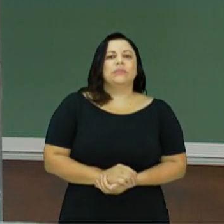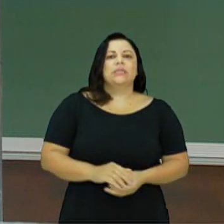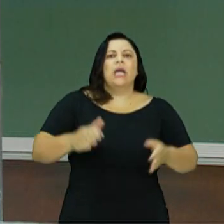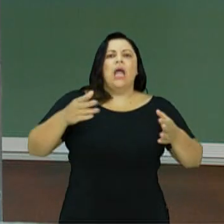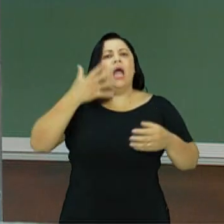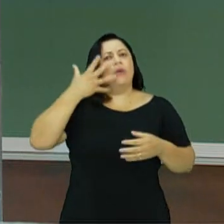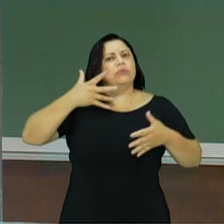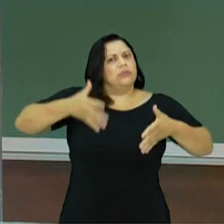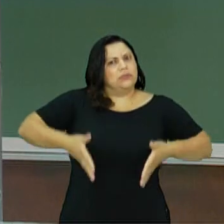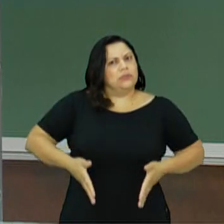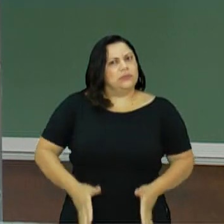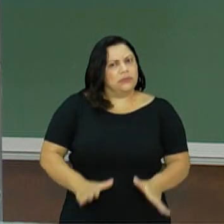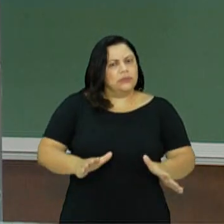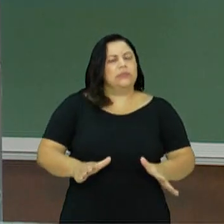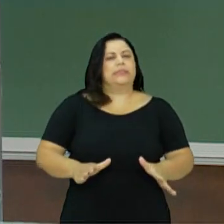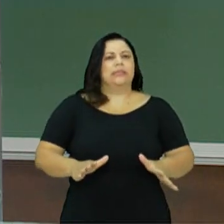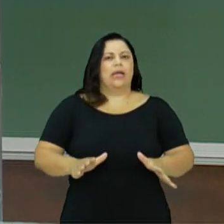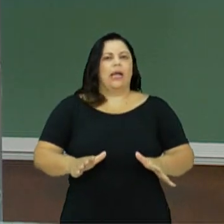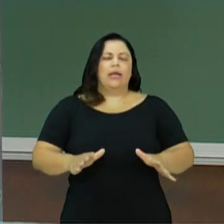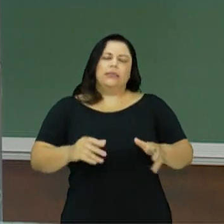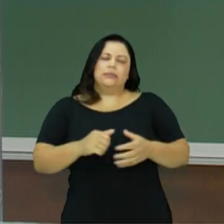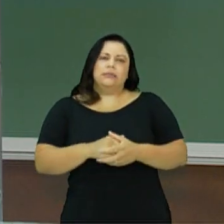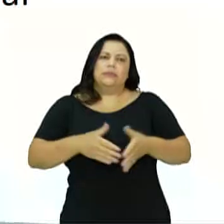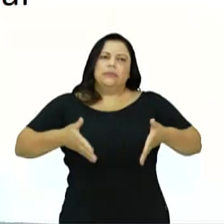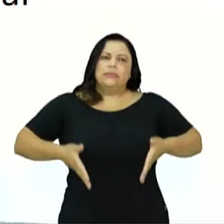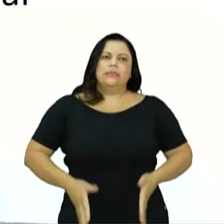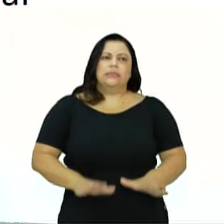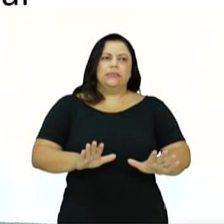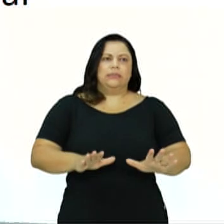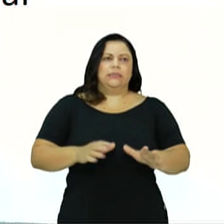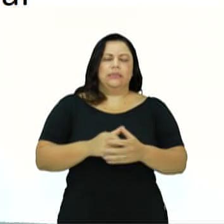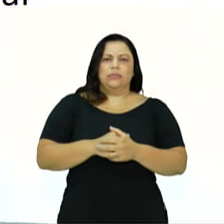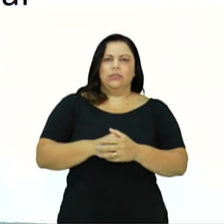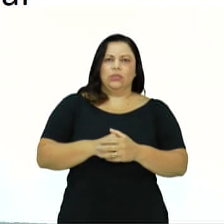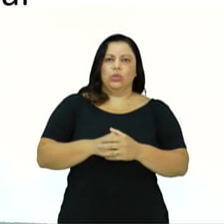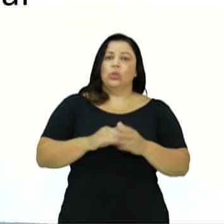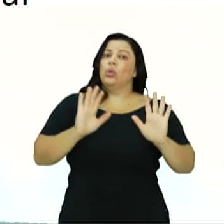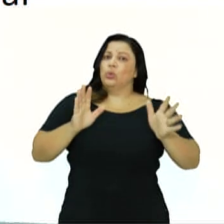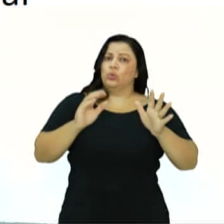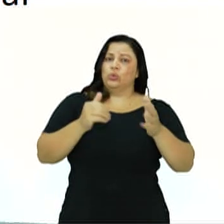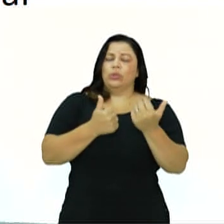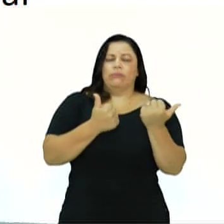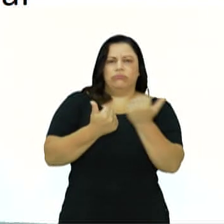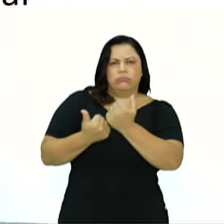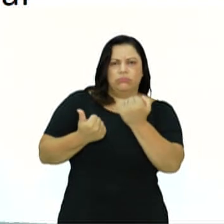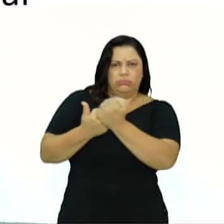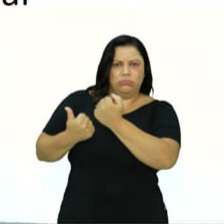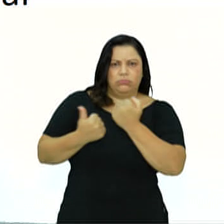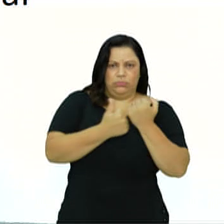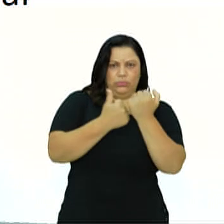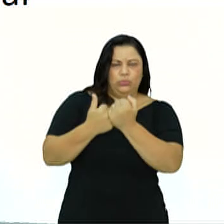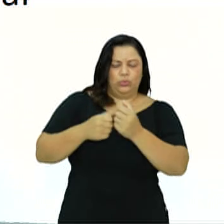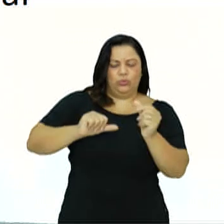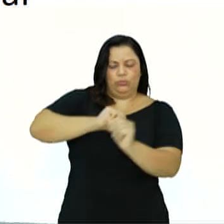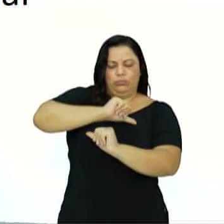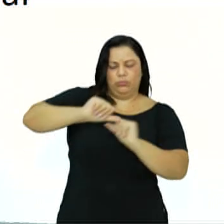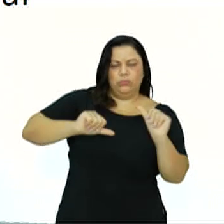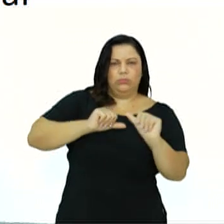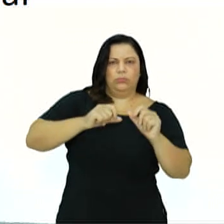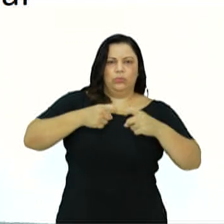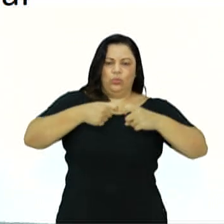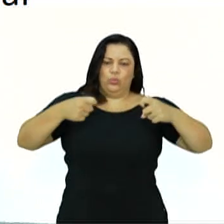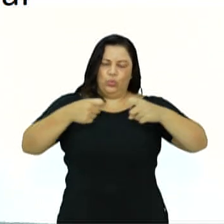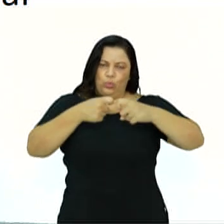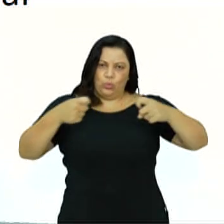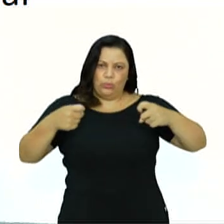o molde de cartilagem que já foi já quase todo substituído por tecido ósseo, tá? Mas assim, não